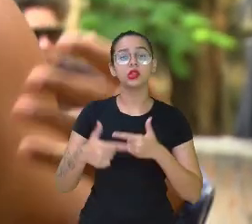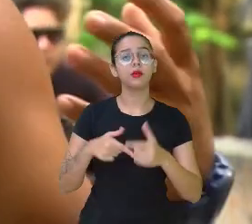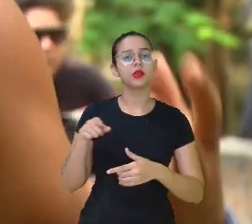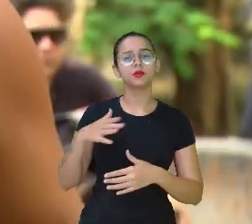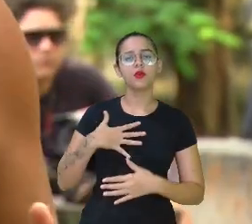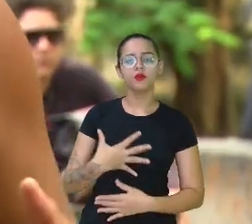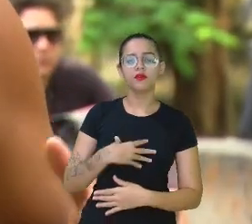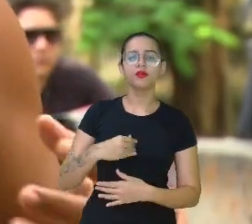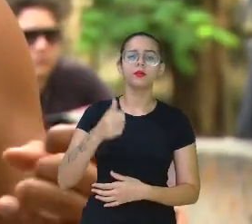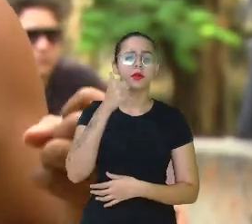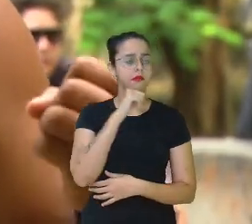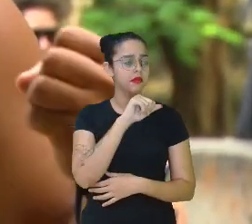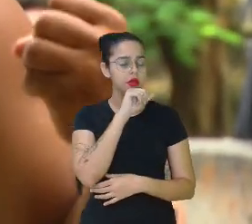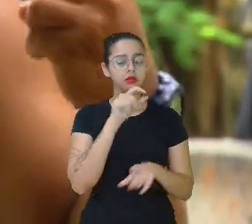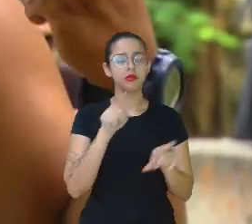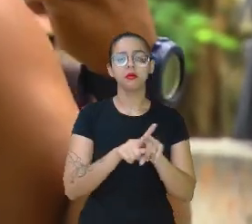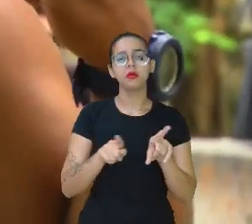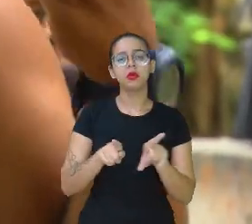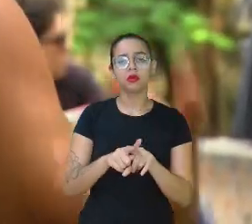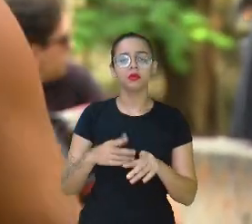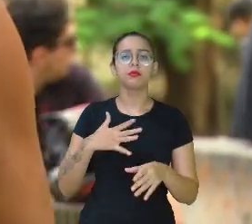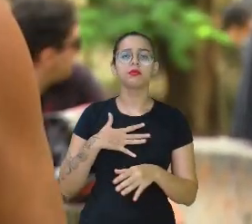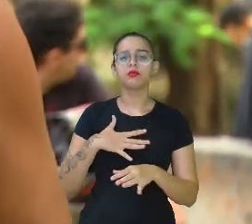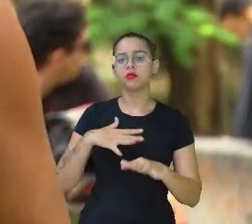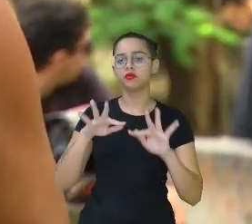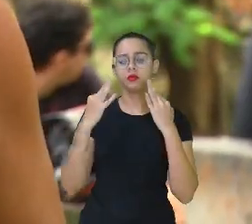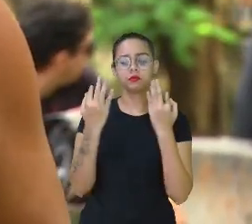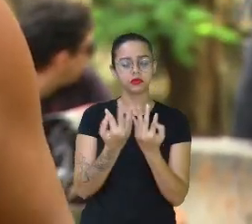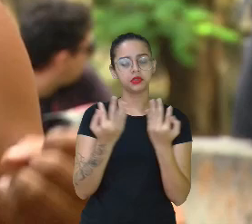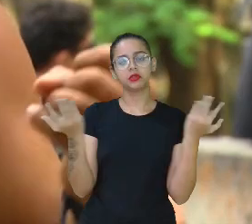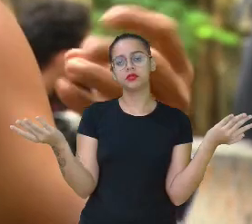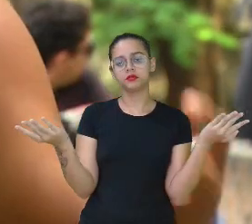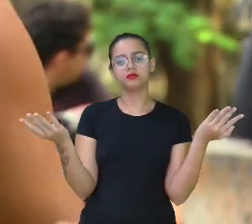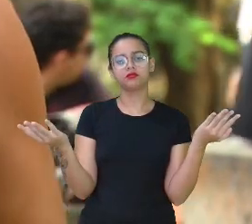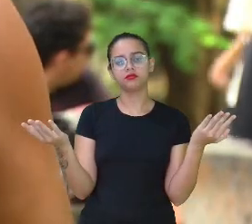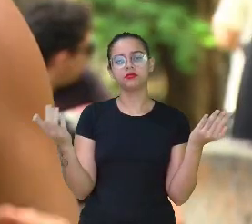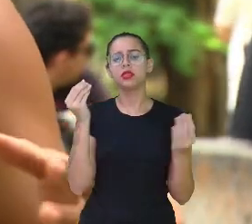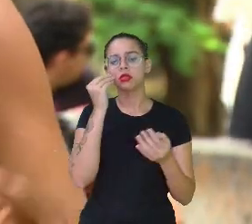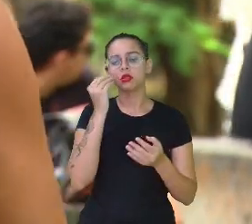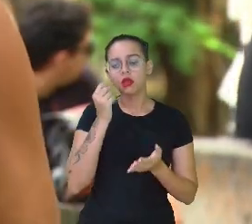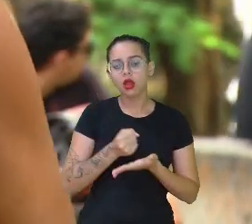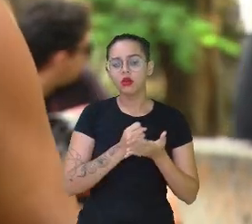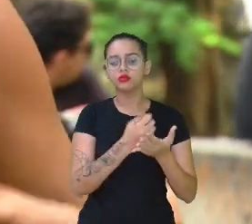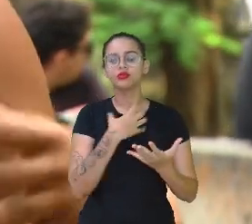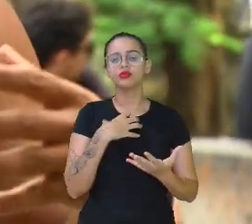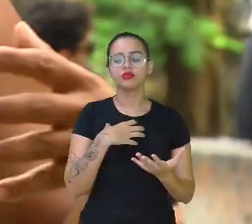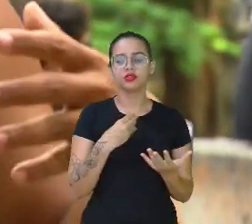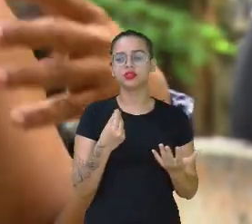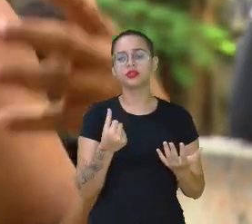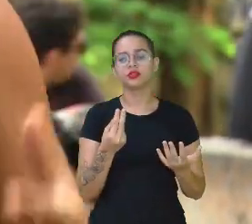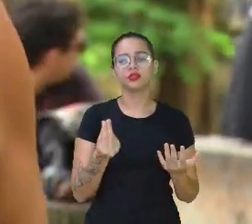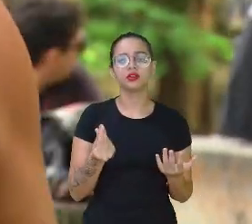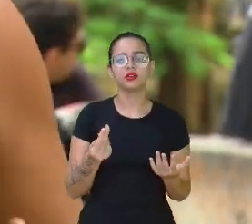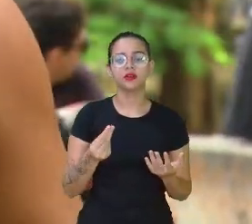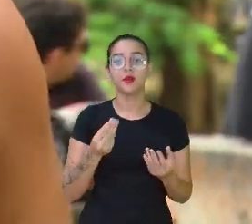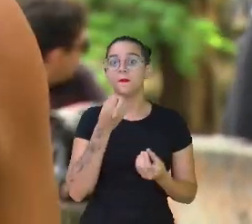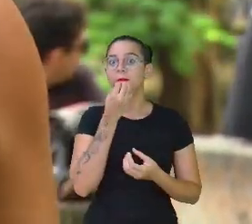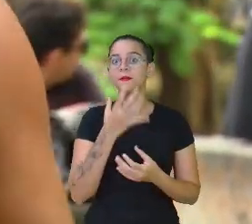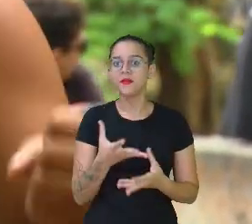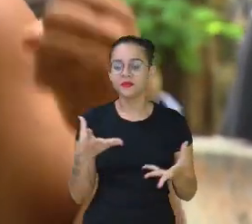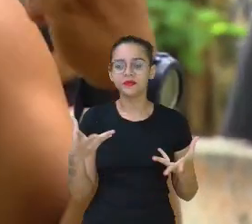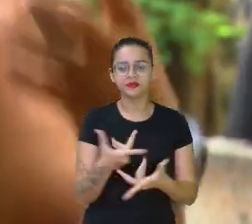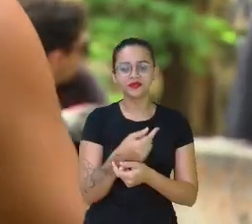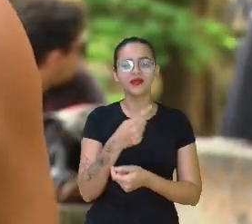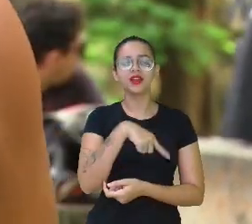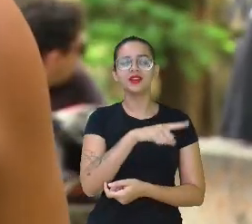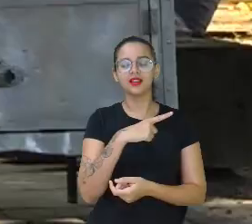filho, com a minha mãe, com meus parentes, né? Tento ajudar de modo eficaz para eles